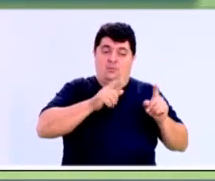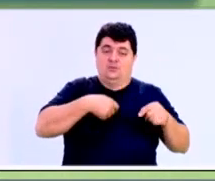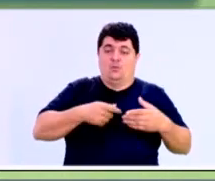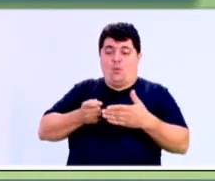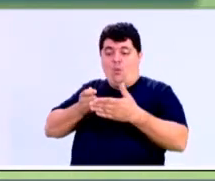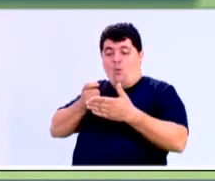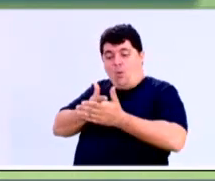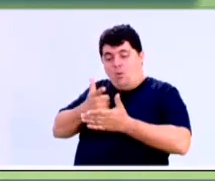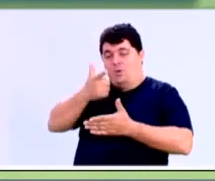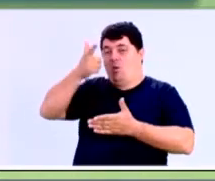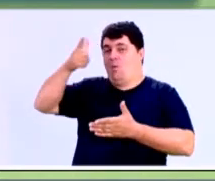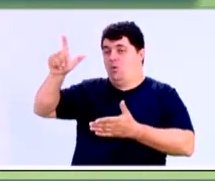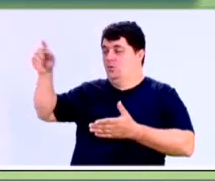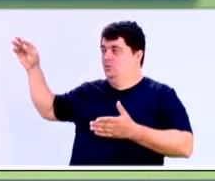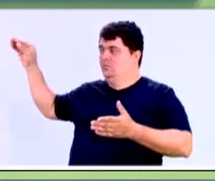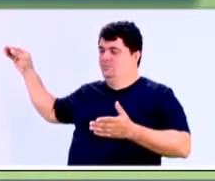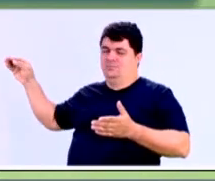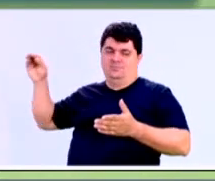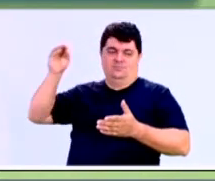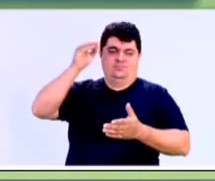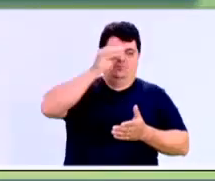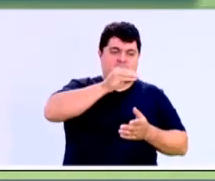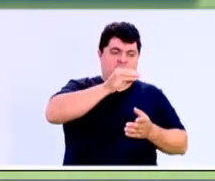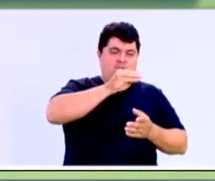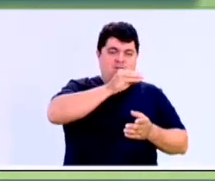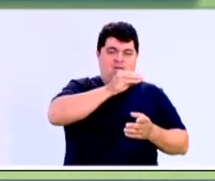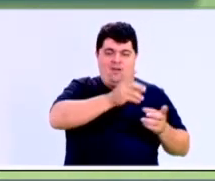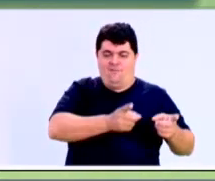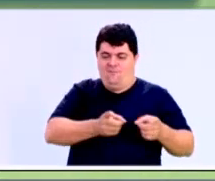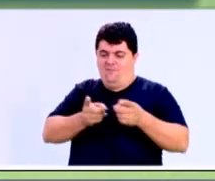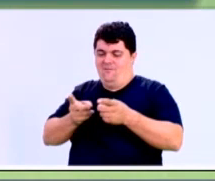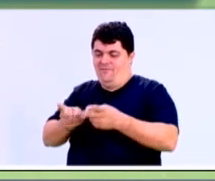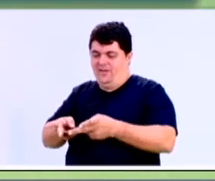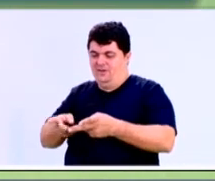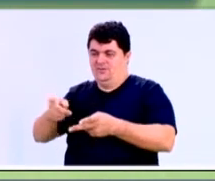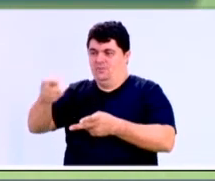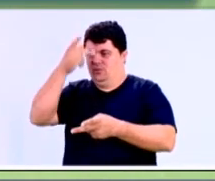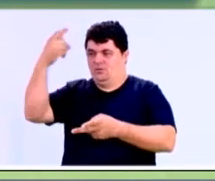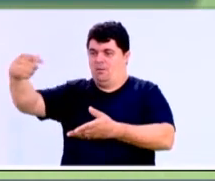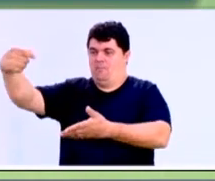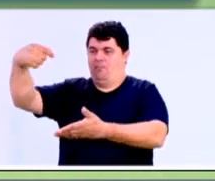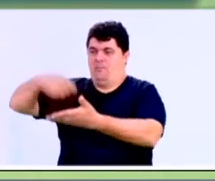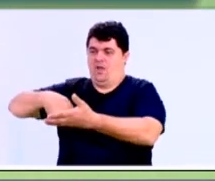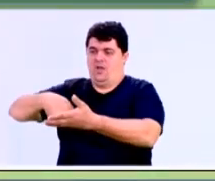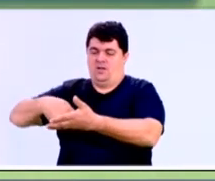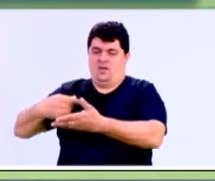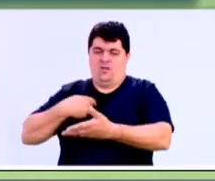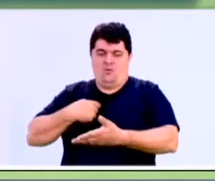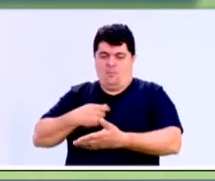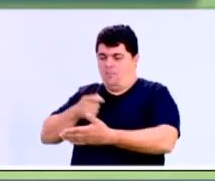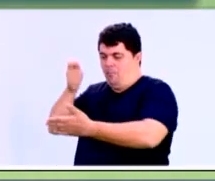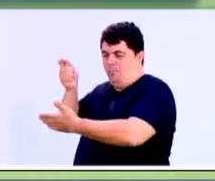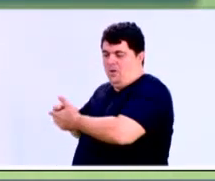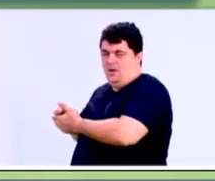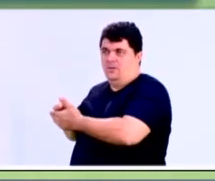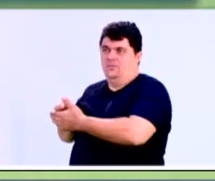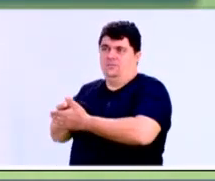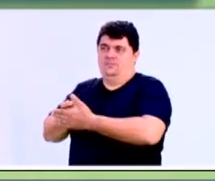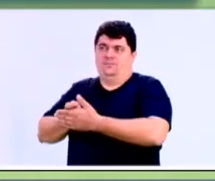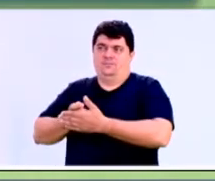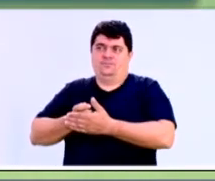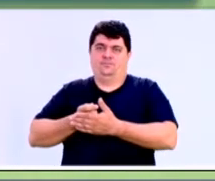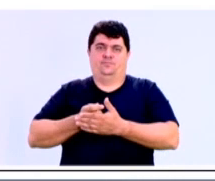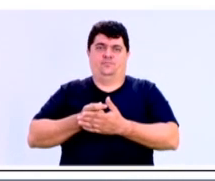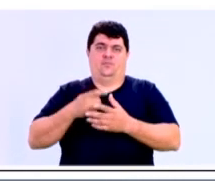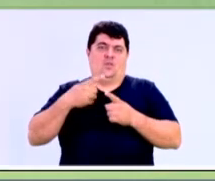empresa leva para vender e, consequentemente, receber suas vendas. Está errado aqui. Deixa